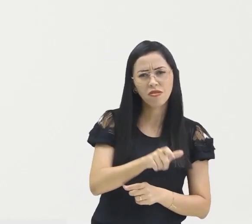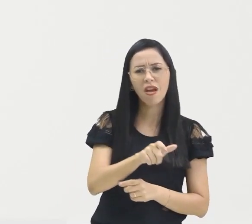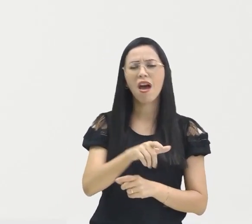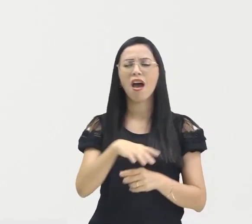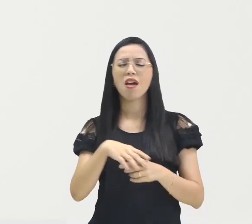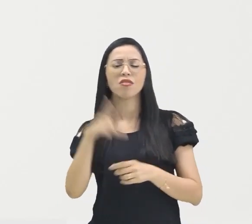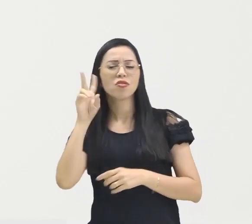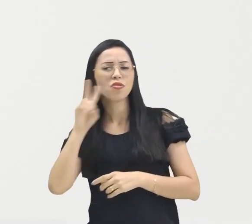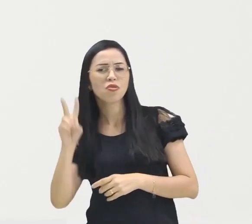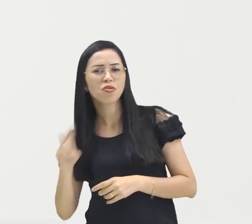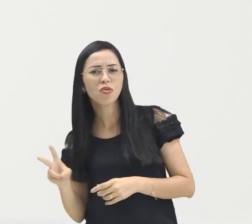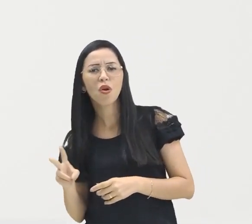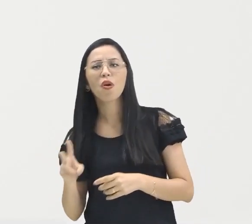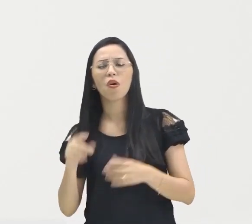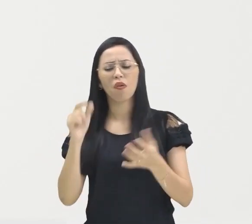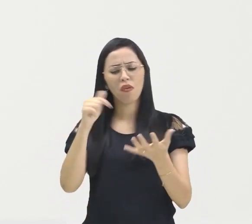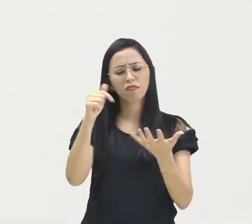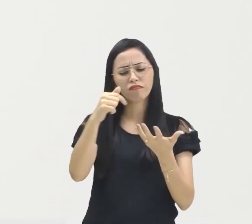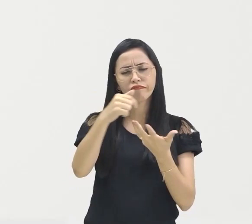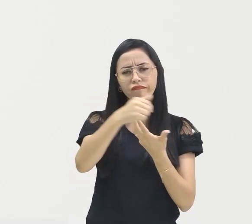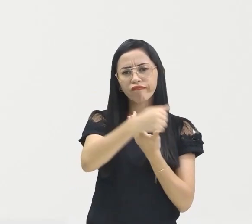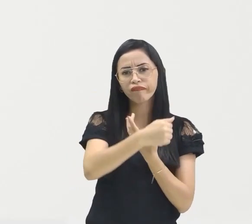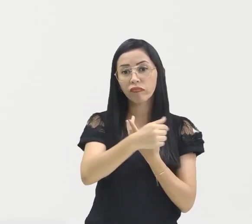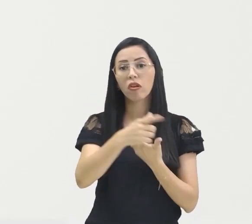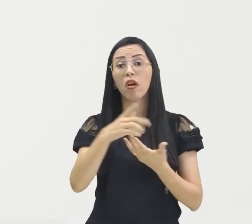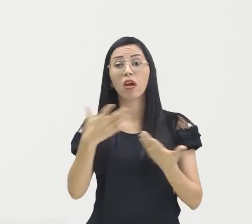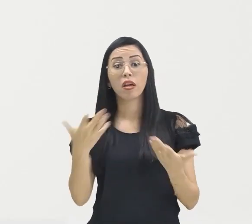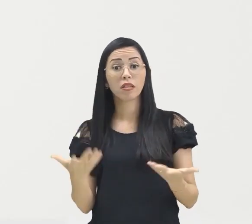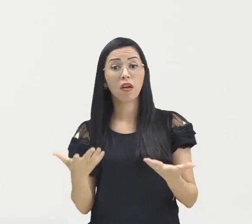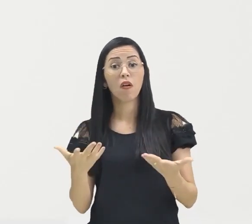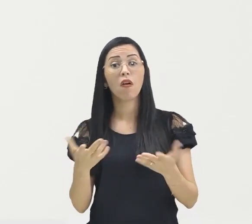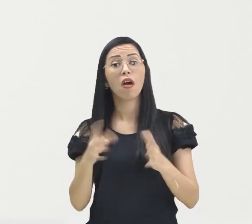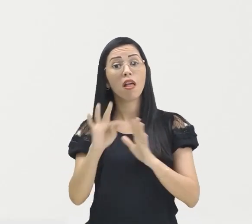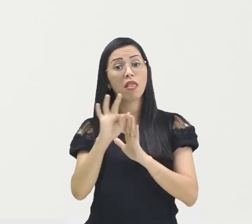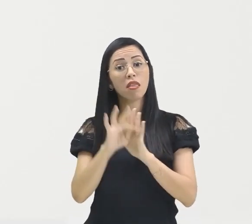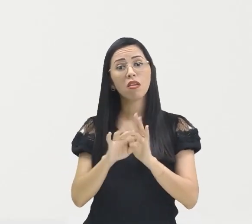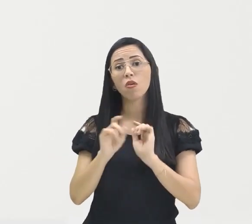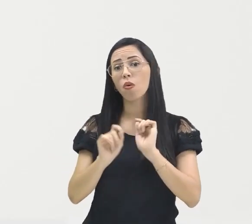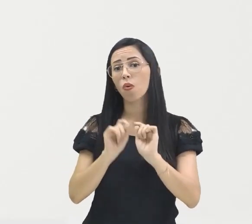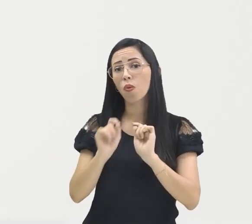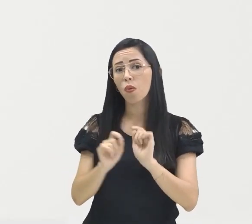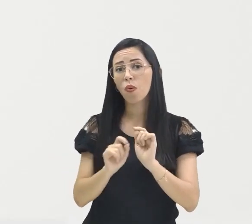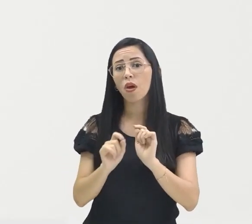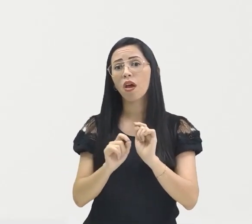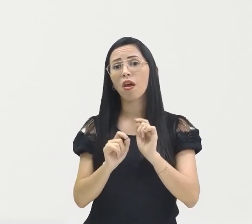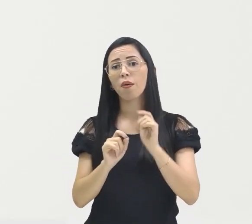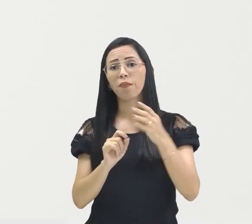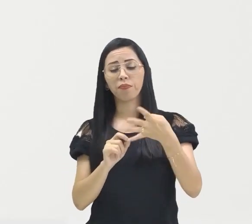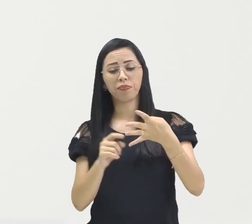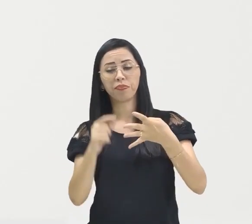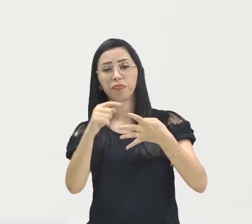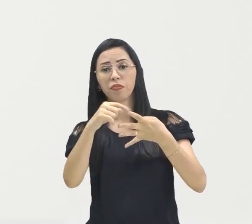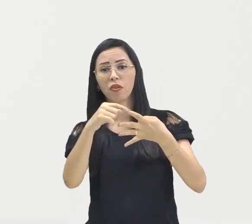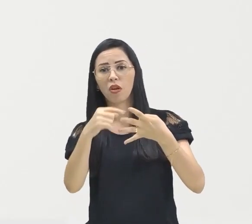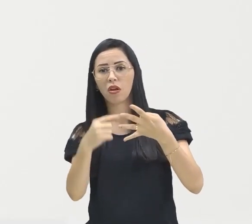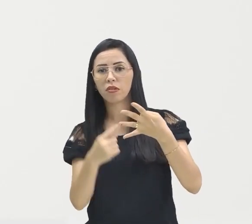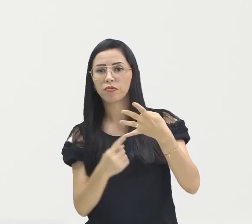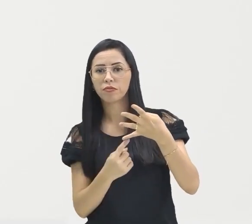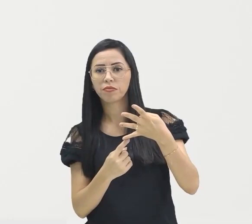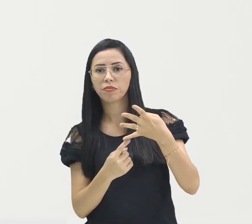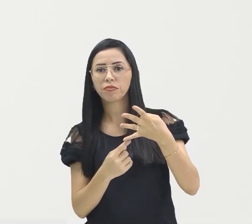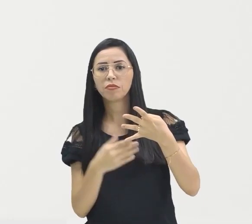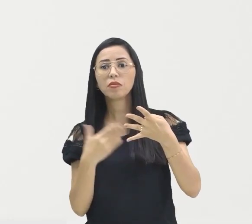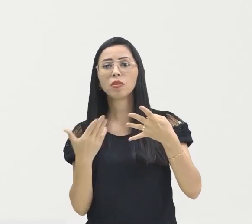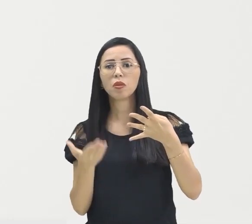os elementos, enfim, todos esses elementos aí. Esse texto aí é da mesma forma que um texto narrativo? Vamos ver.